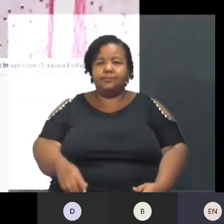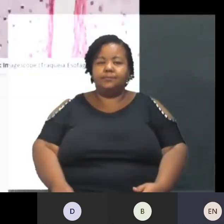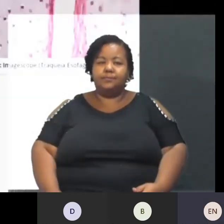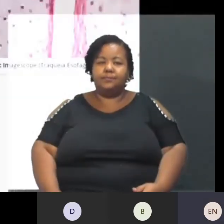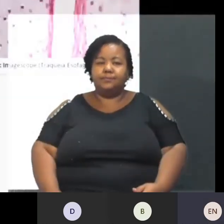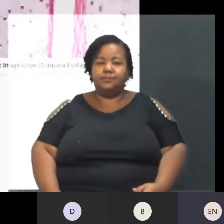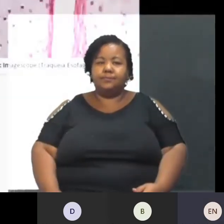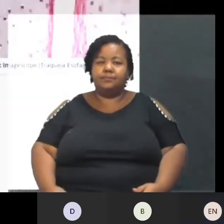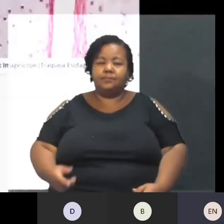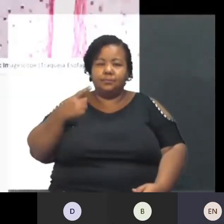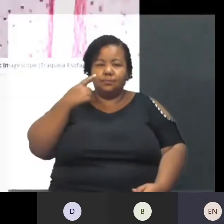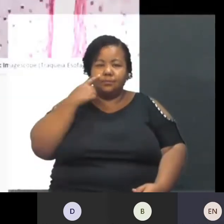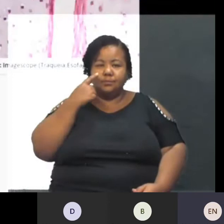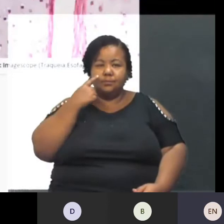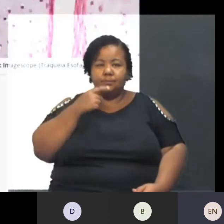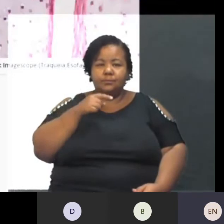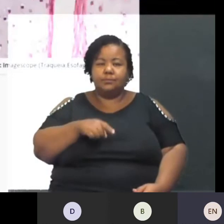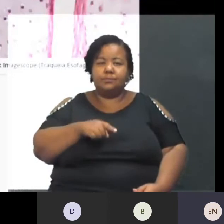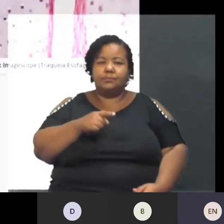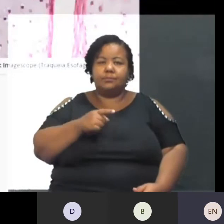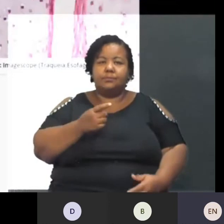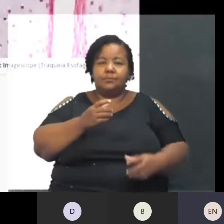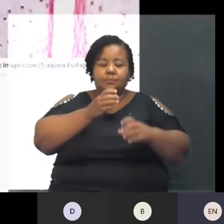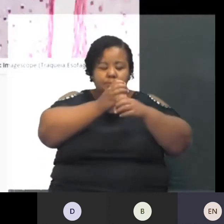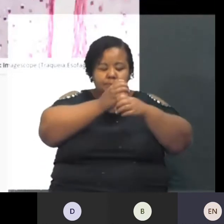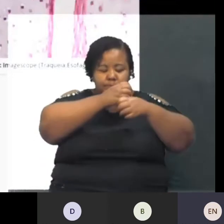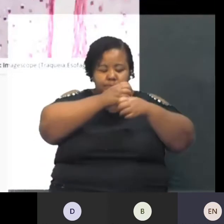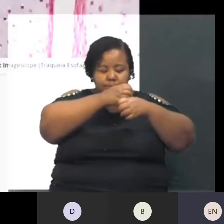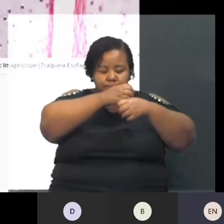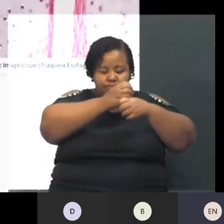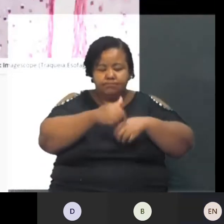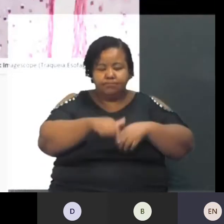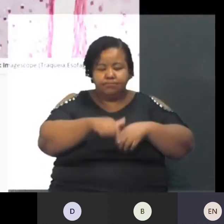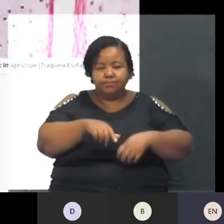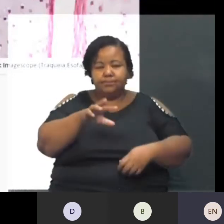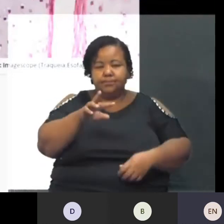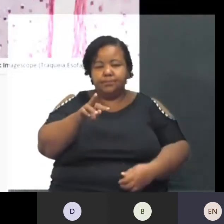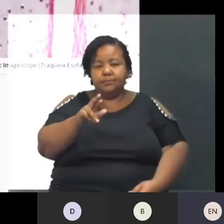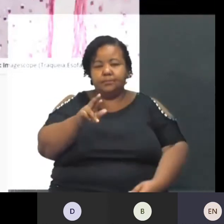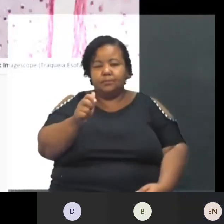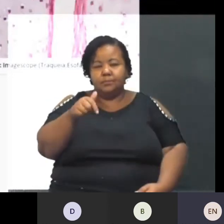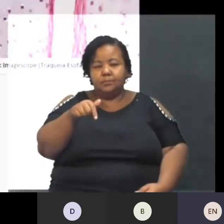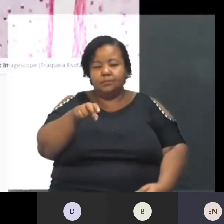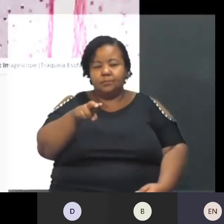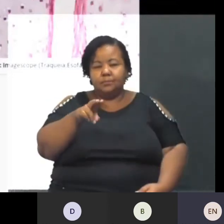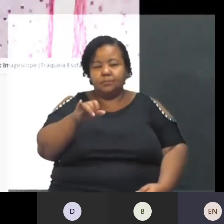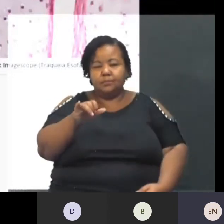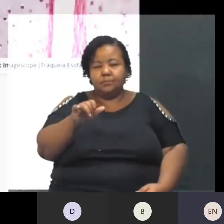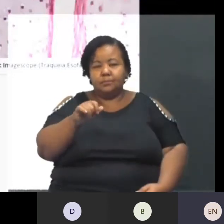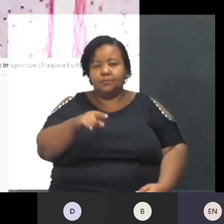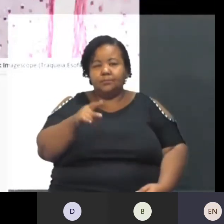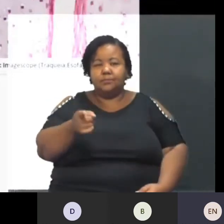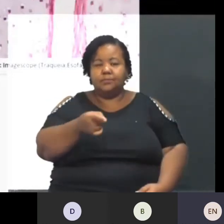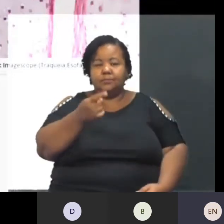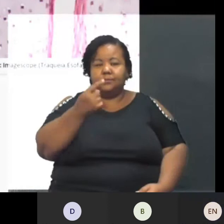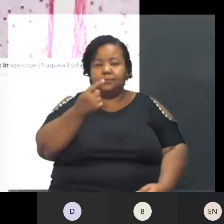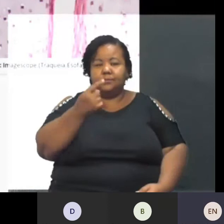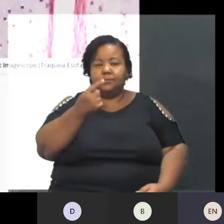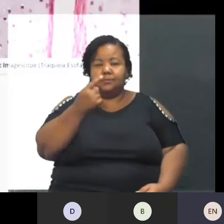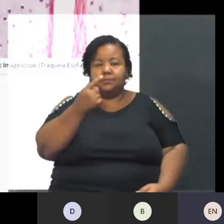Então, veremos aí a histologia da traqueia. Bom, nesse primeiro